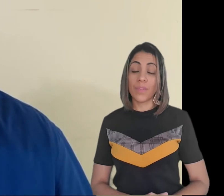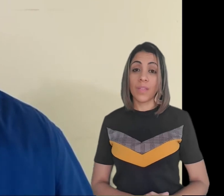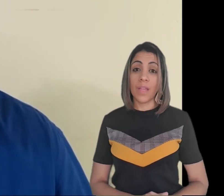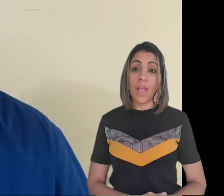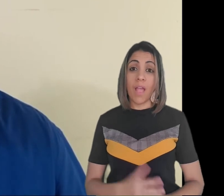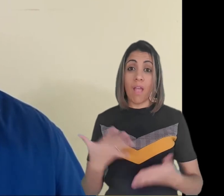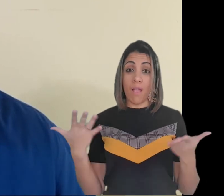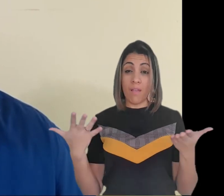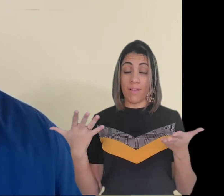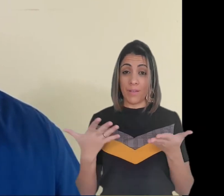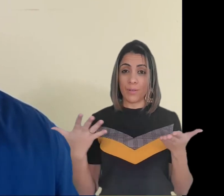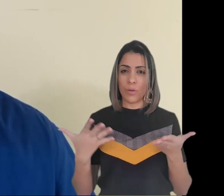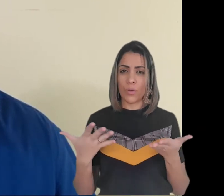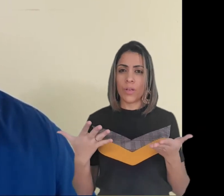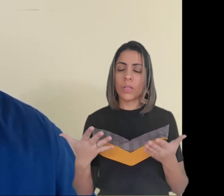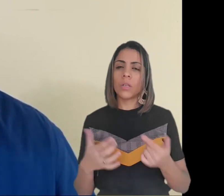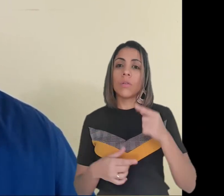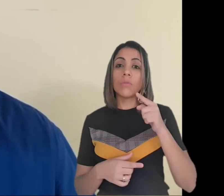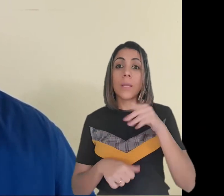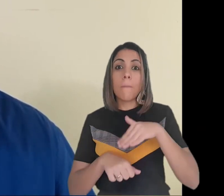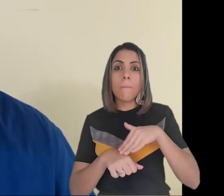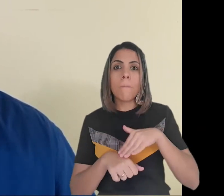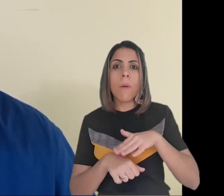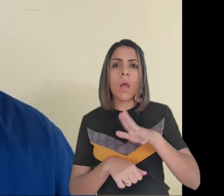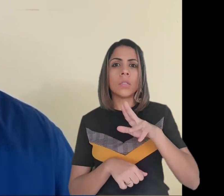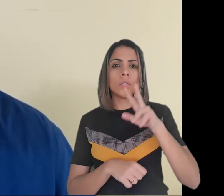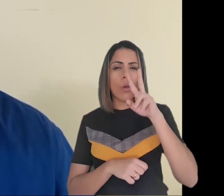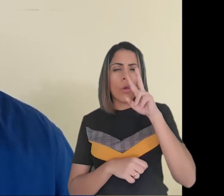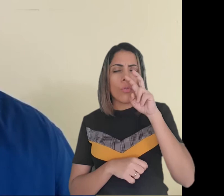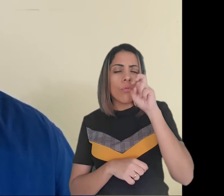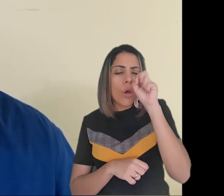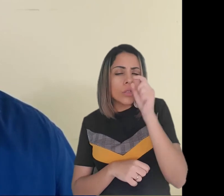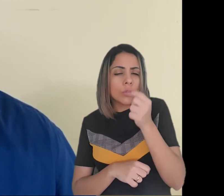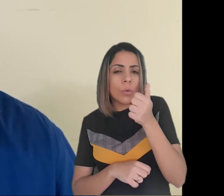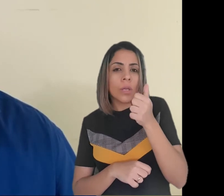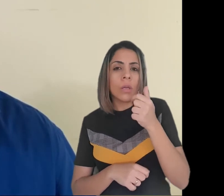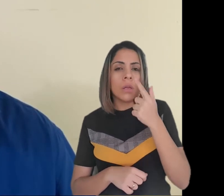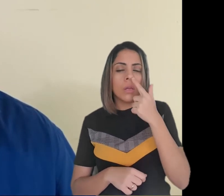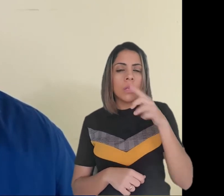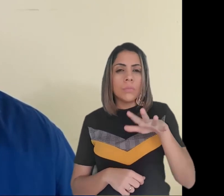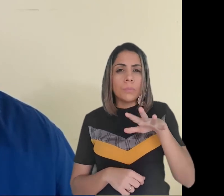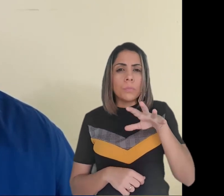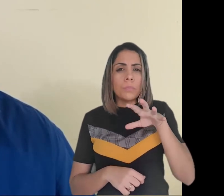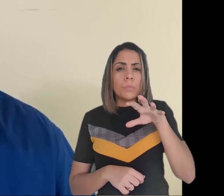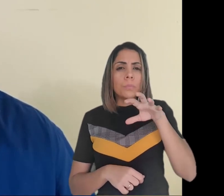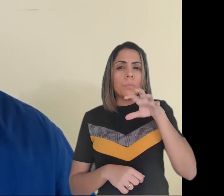No próximo movimento, puxe um pouquinho mais de ar do que anteriormente.